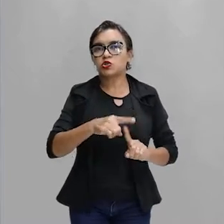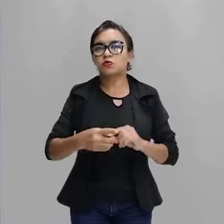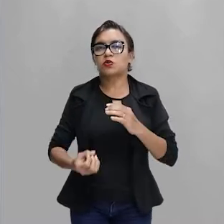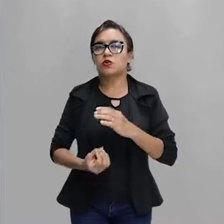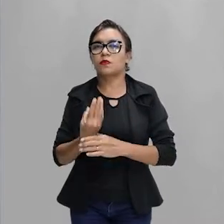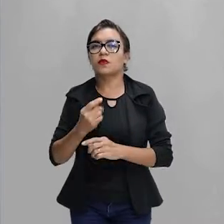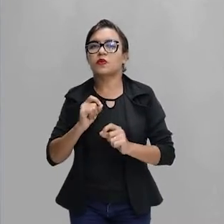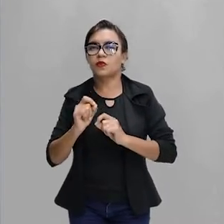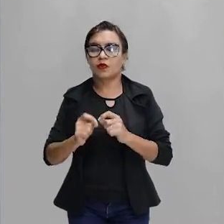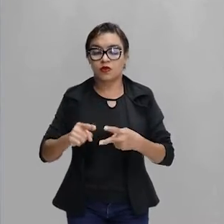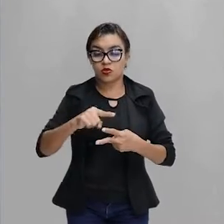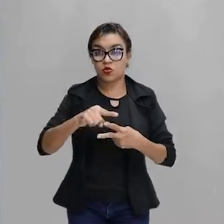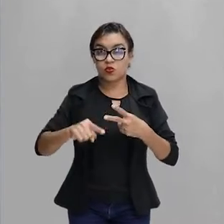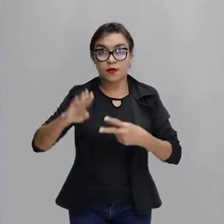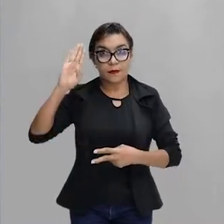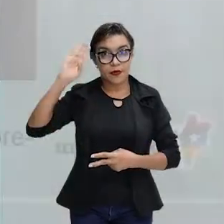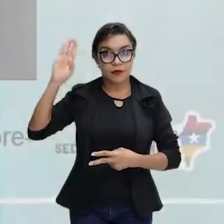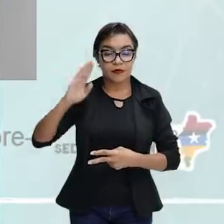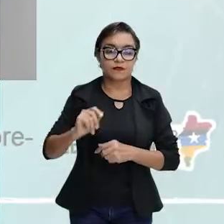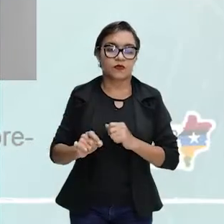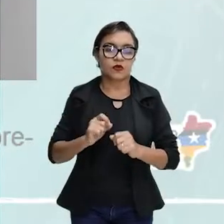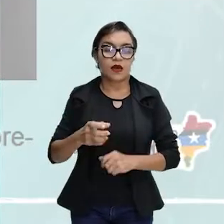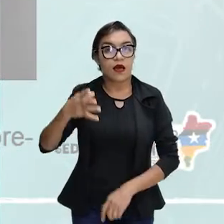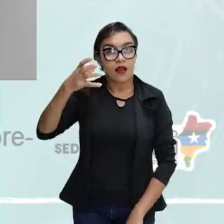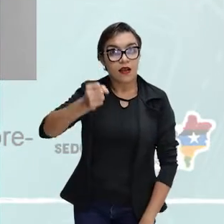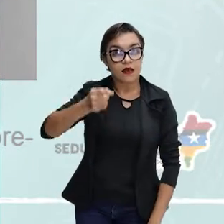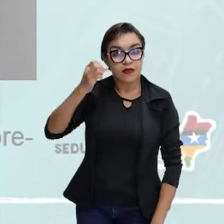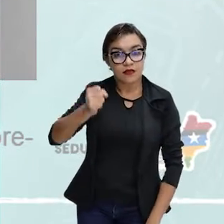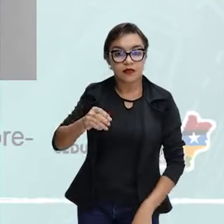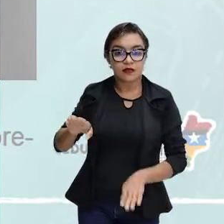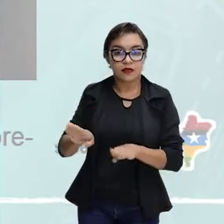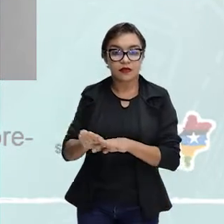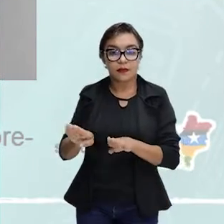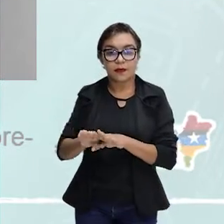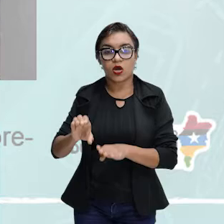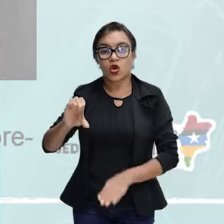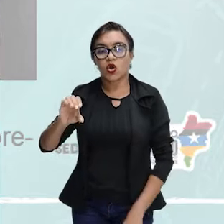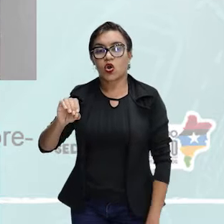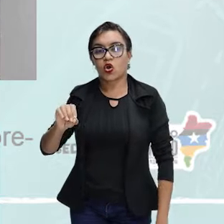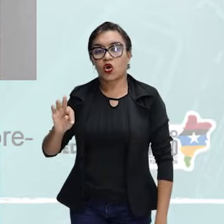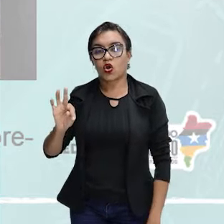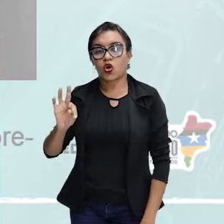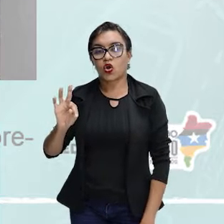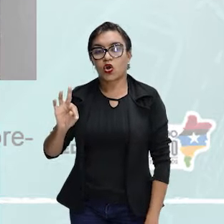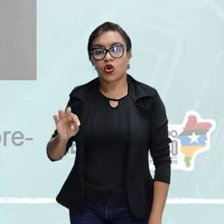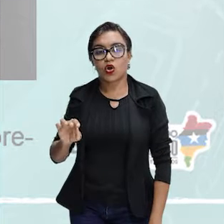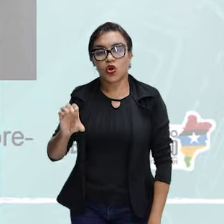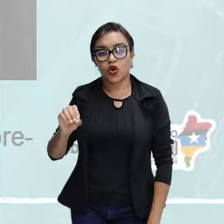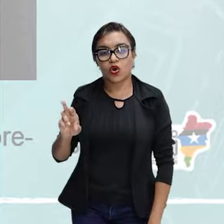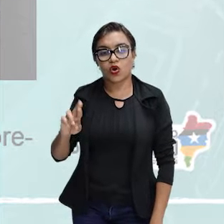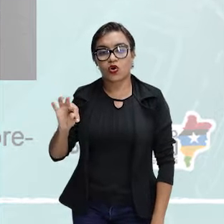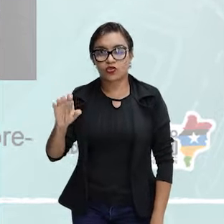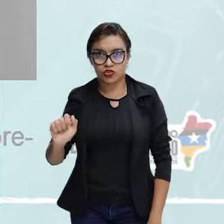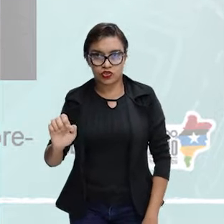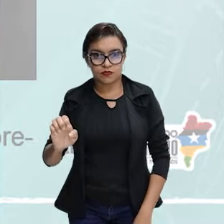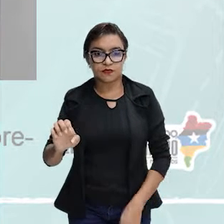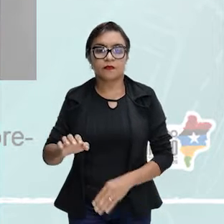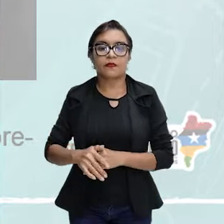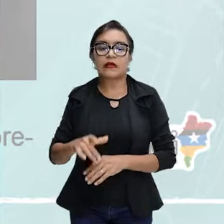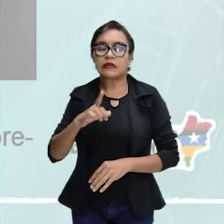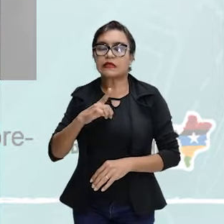pecuária, nós vamos ter duas principais, a produção leiteira e a produção de corte. É muito citado esses termos, por exemplo, nesses